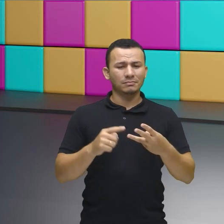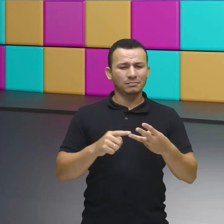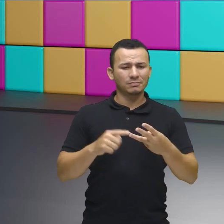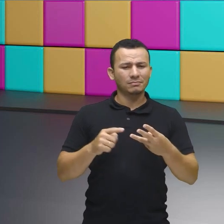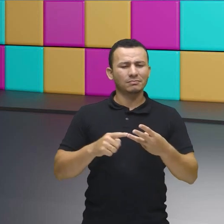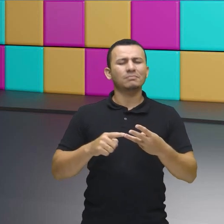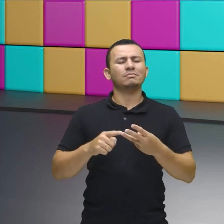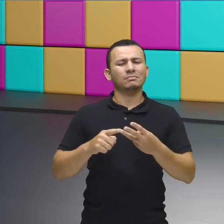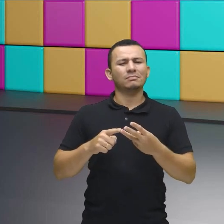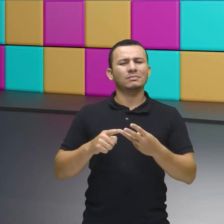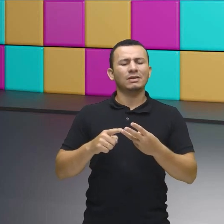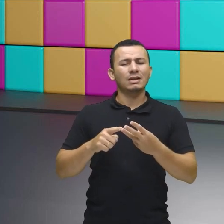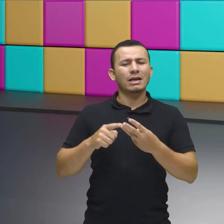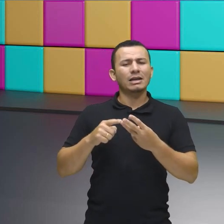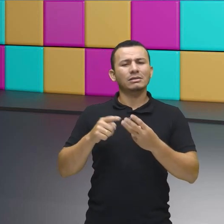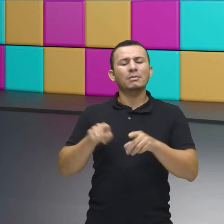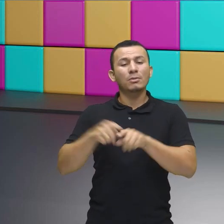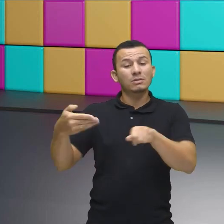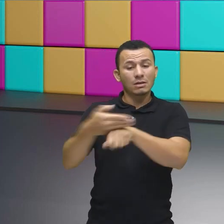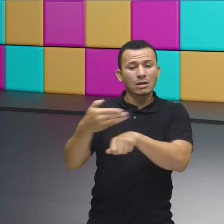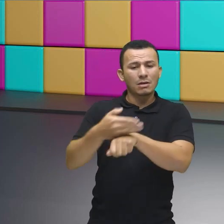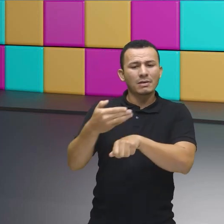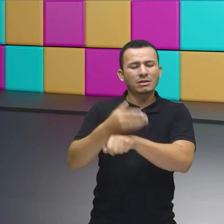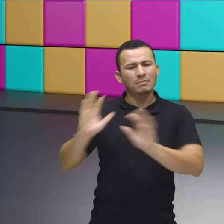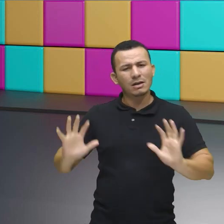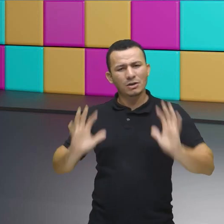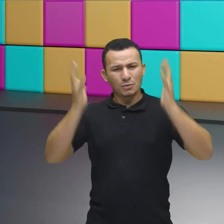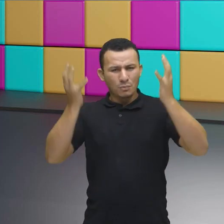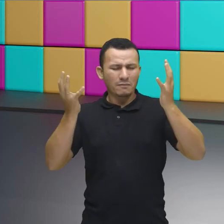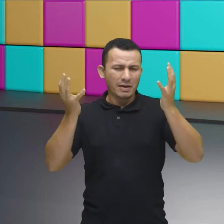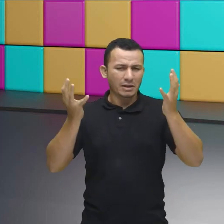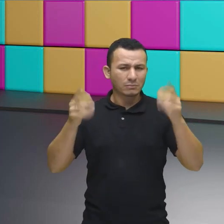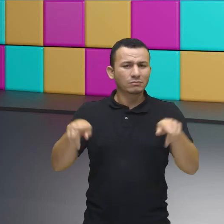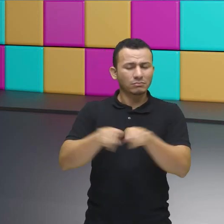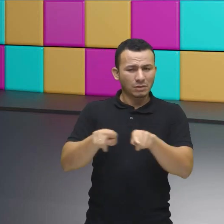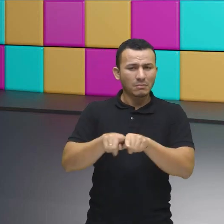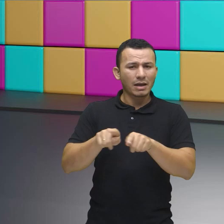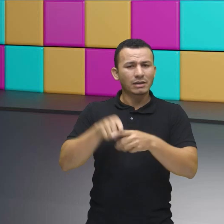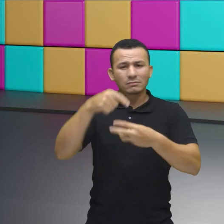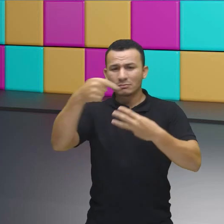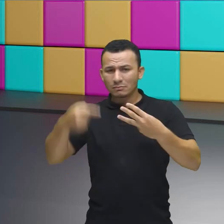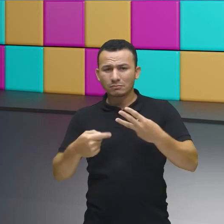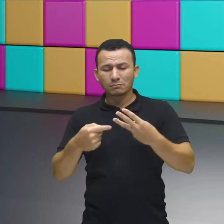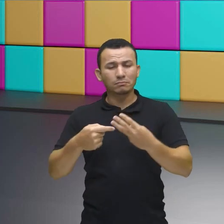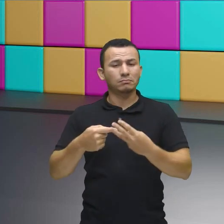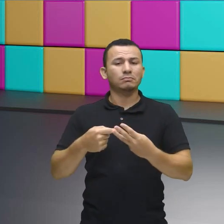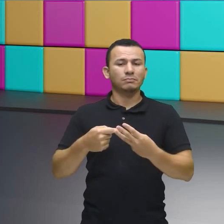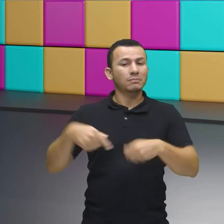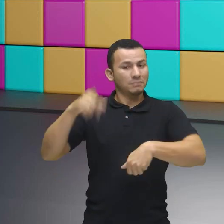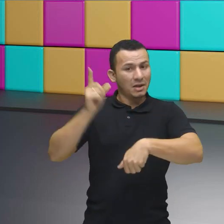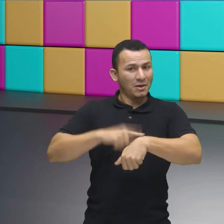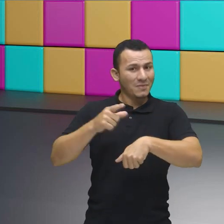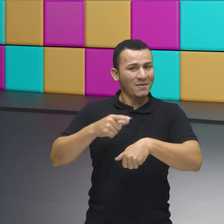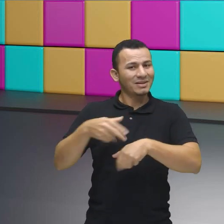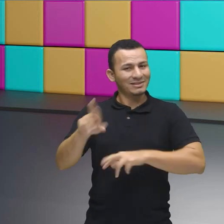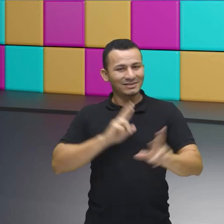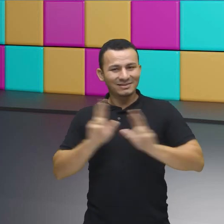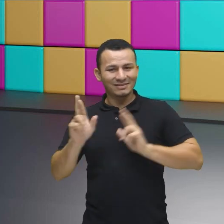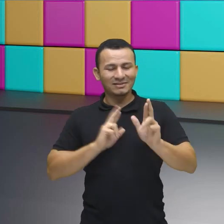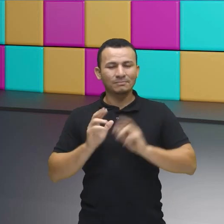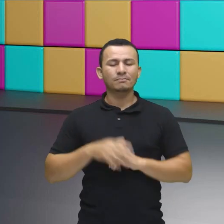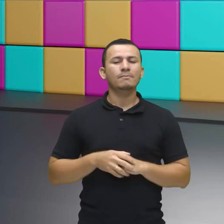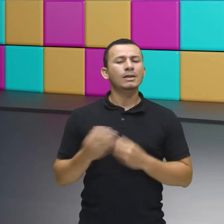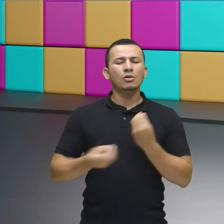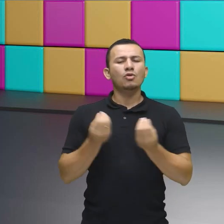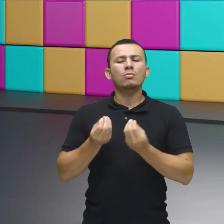Coloque aí que nós vamos ver a porcentagem, a participação de vocês ao vivo. Aqui está sendo feito tudo ao vivo. Vamos lá? Como é que eu posso